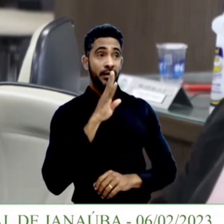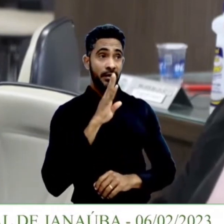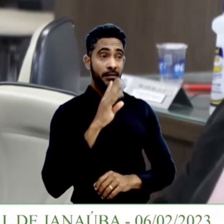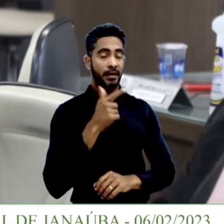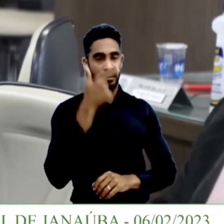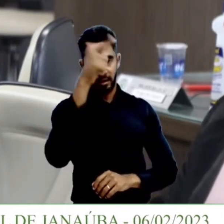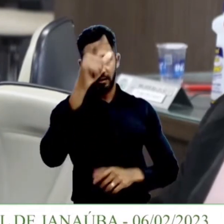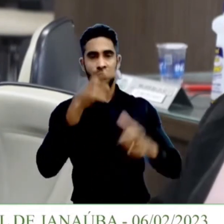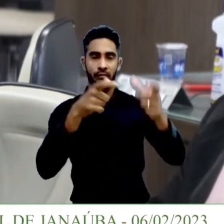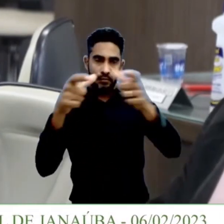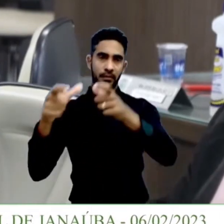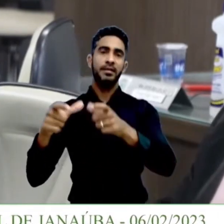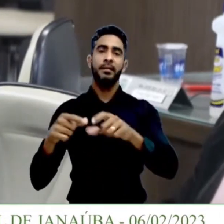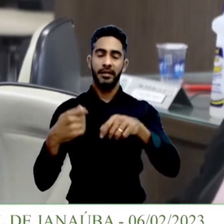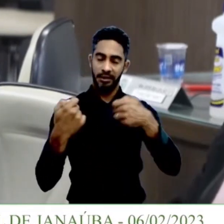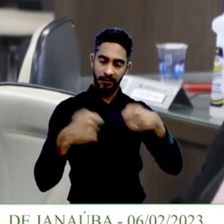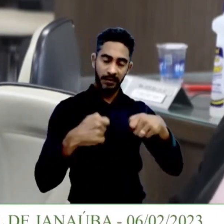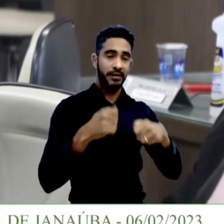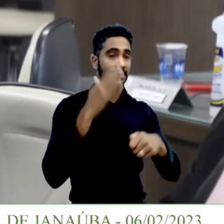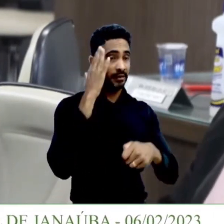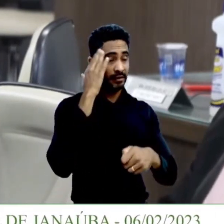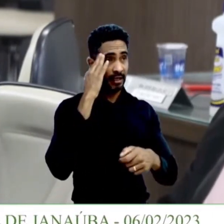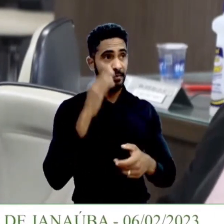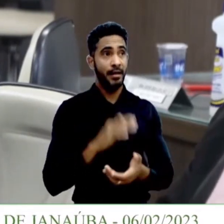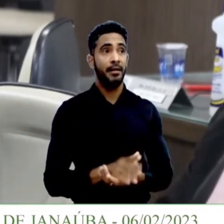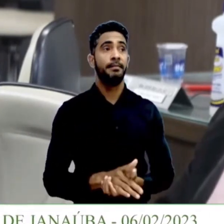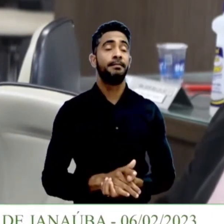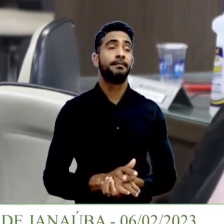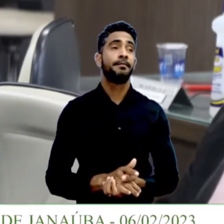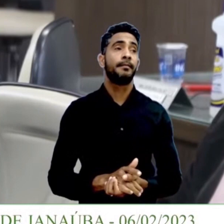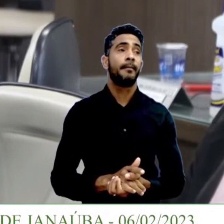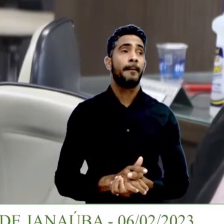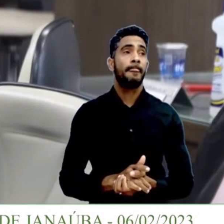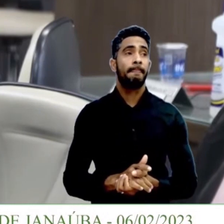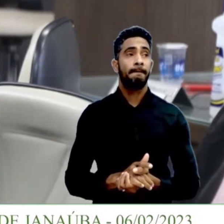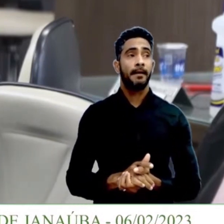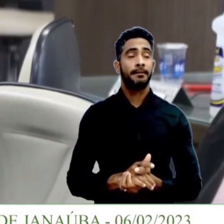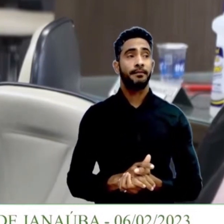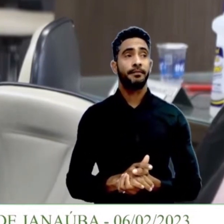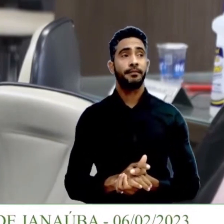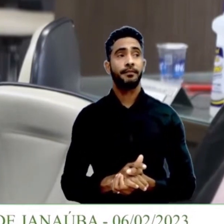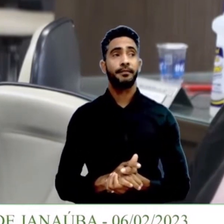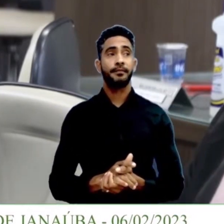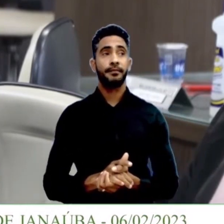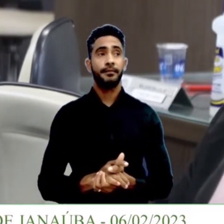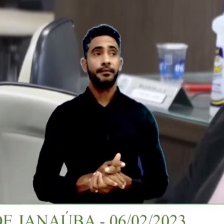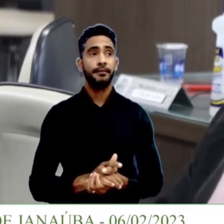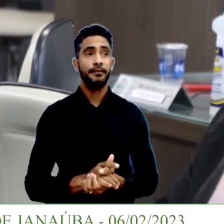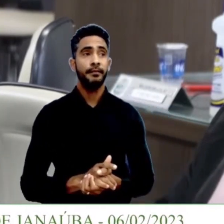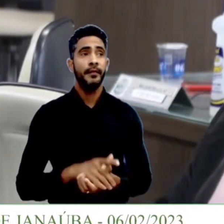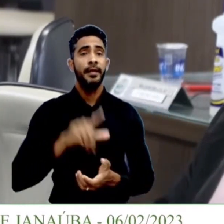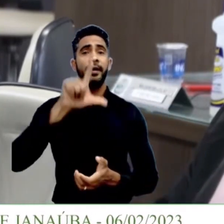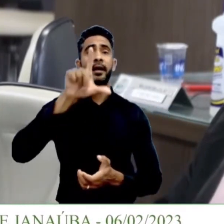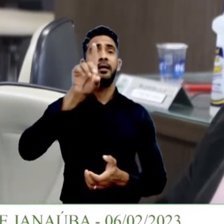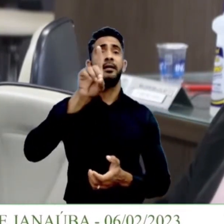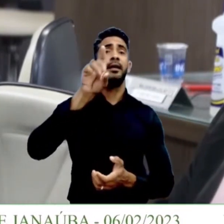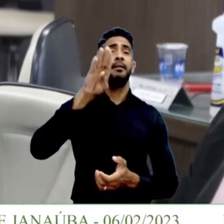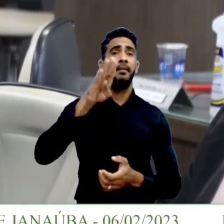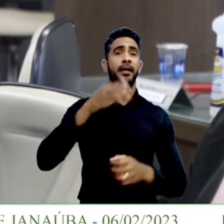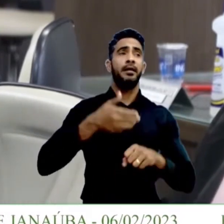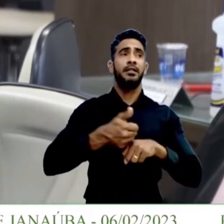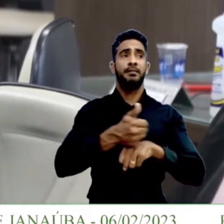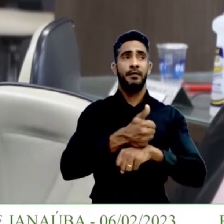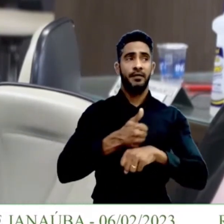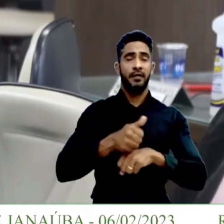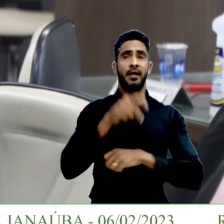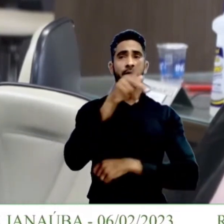as outras também que a gente tem que ter esse olhar clínico, né? Olhar técnico. TLDB, que os profissionais